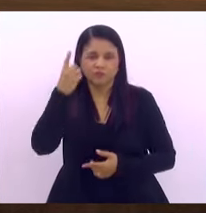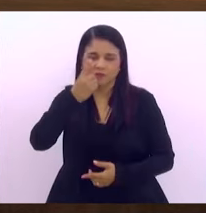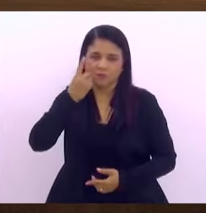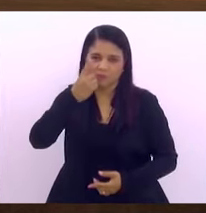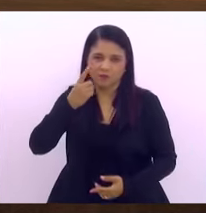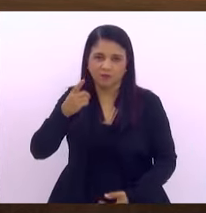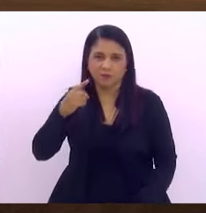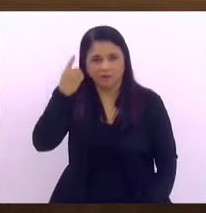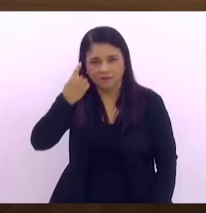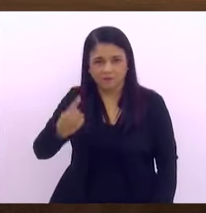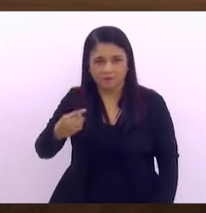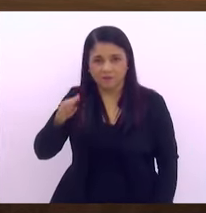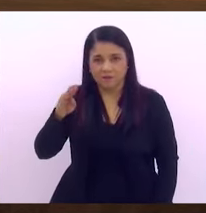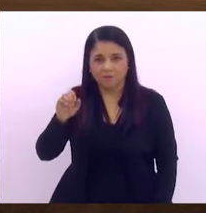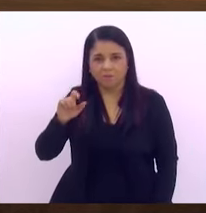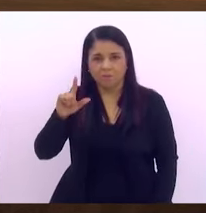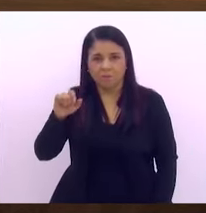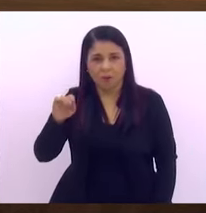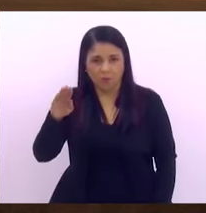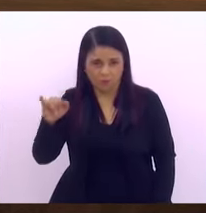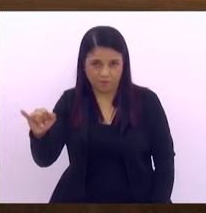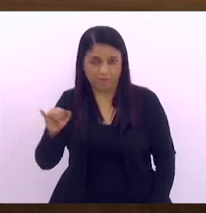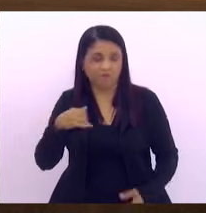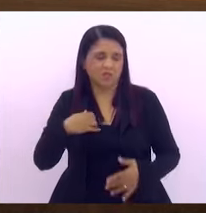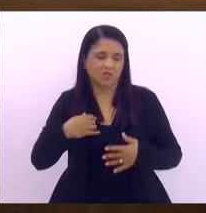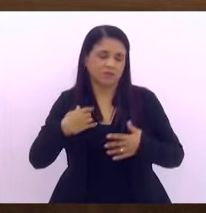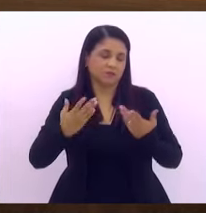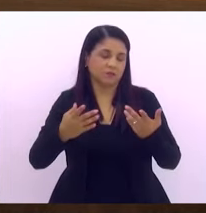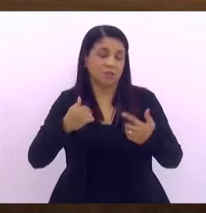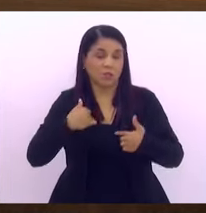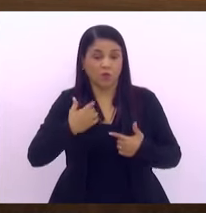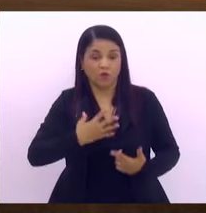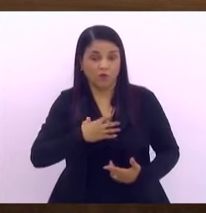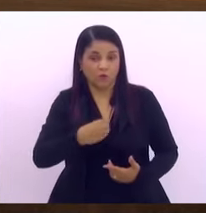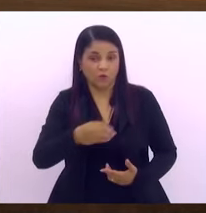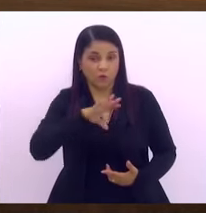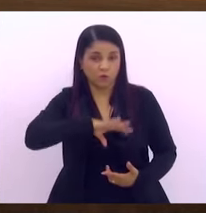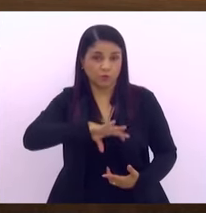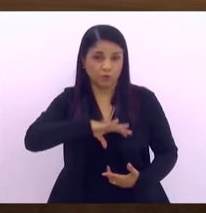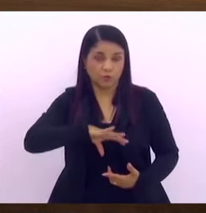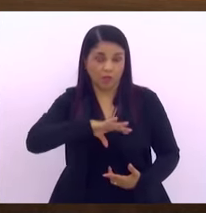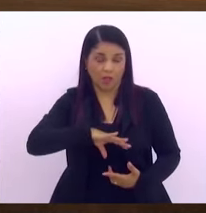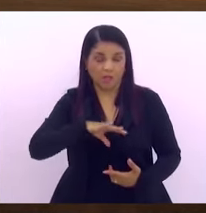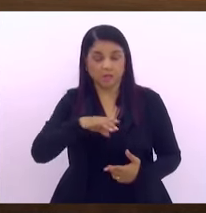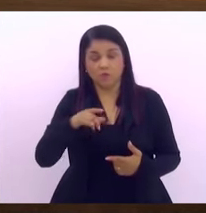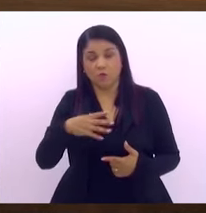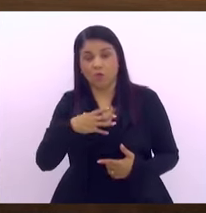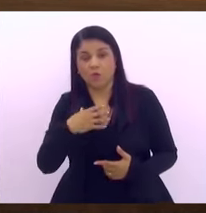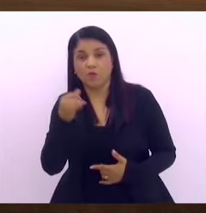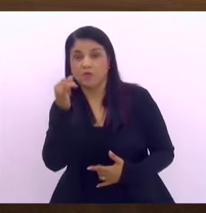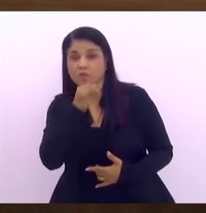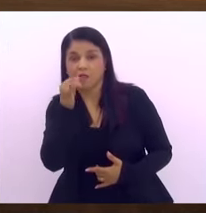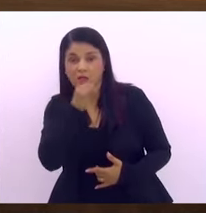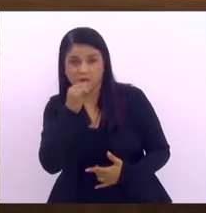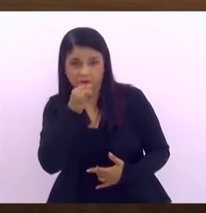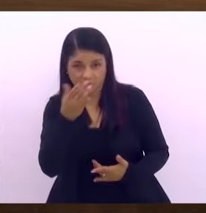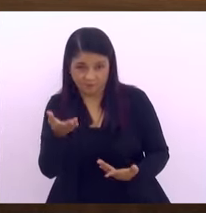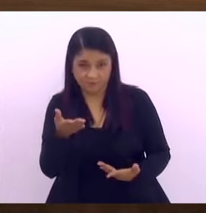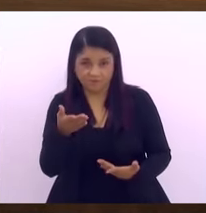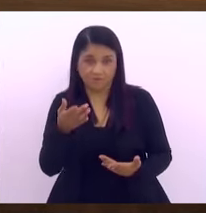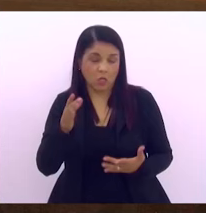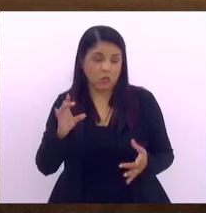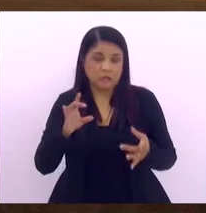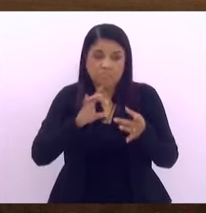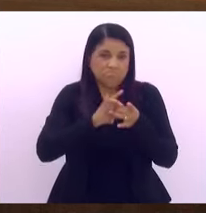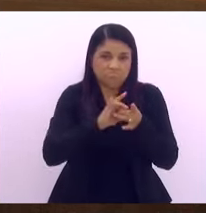teremos discutindo aqui geopolítica, e não cabe. Eu sou filho de português com italiano, quer dizer, eu não tenho nem ligações com o